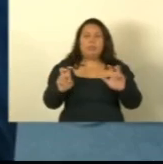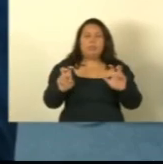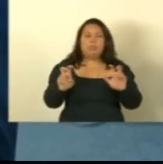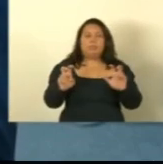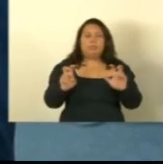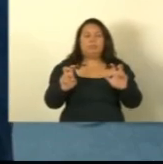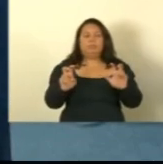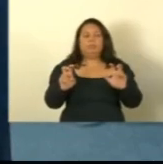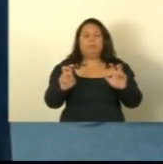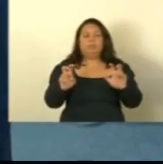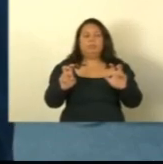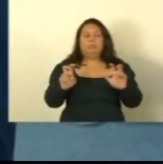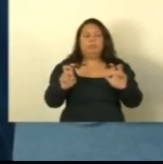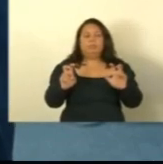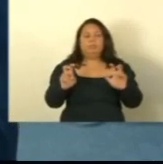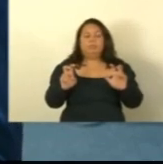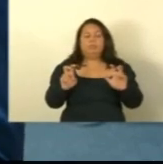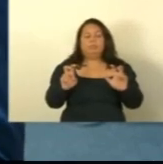de